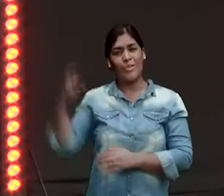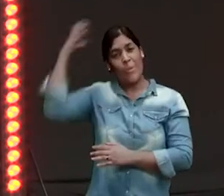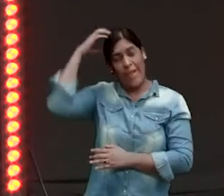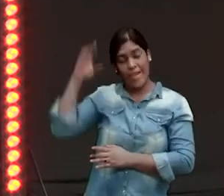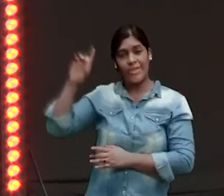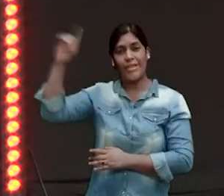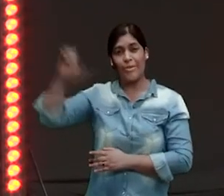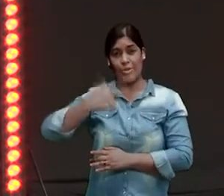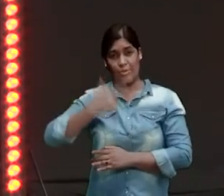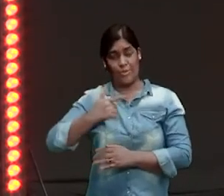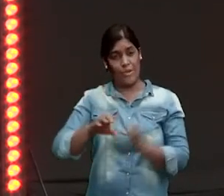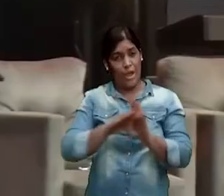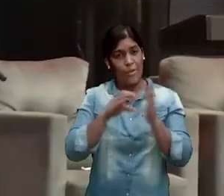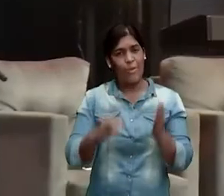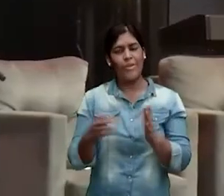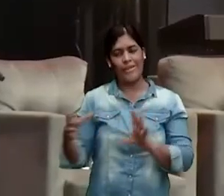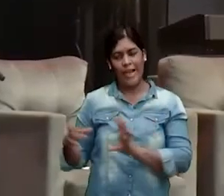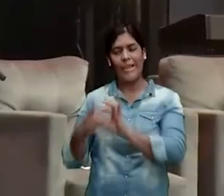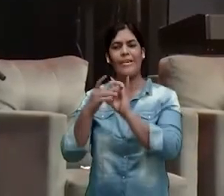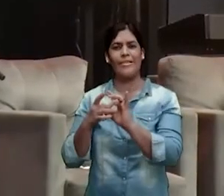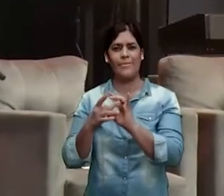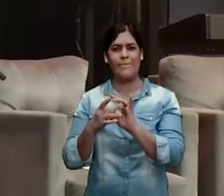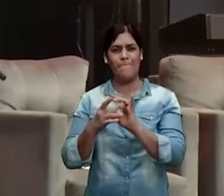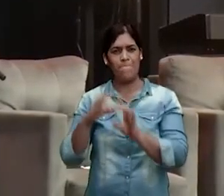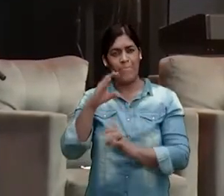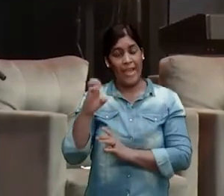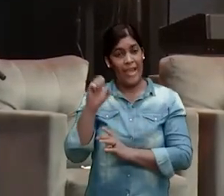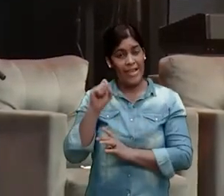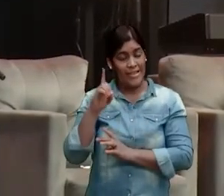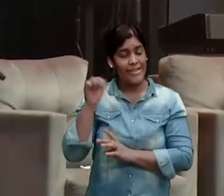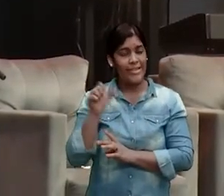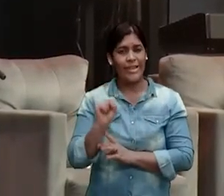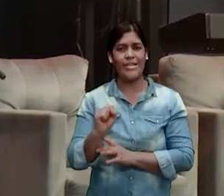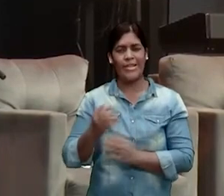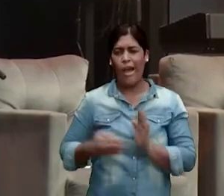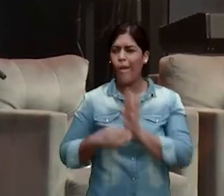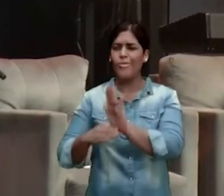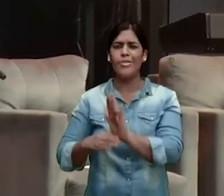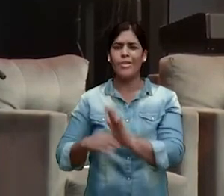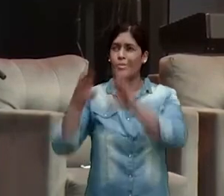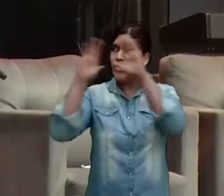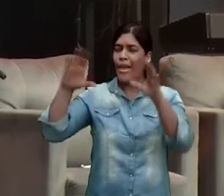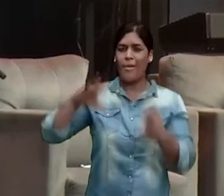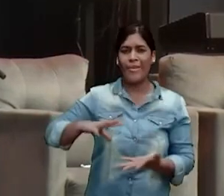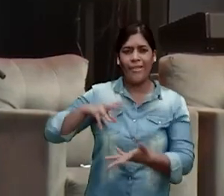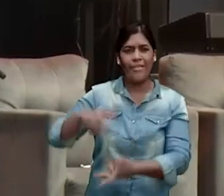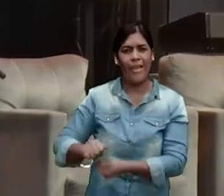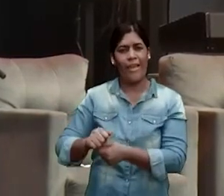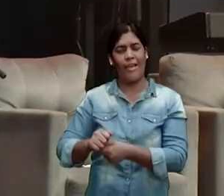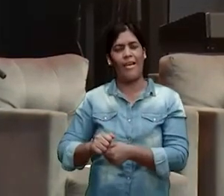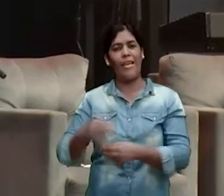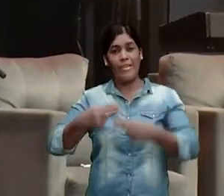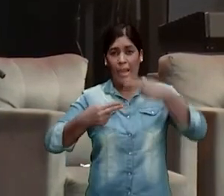em segunda crônicas o que faz Aliança em estas o nosso auxílio senhor dos céus e da os priminhos o nosso